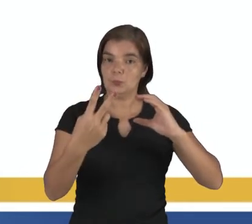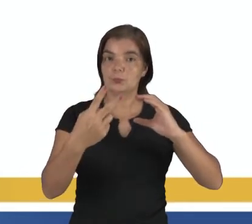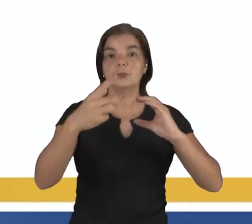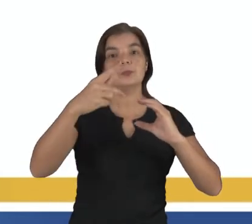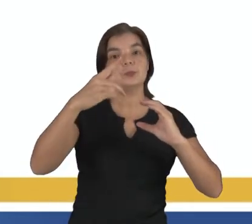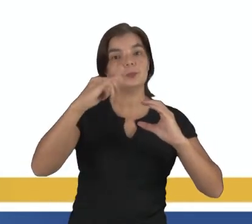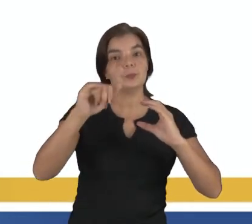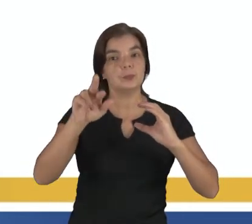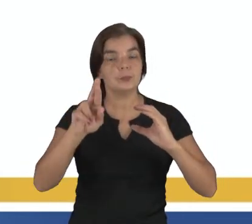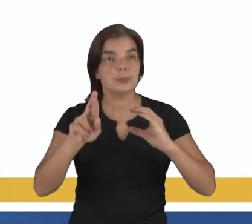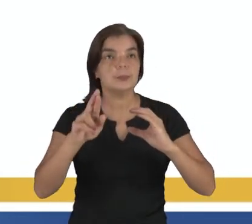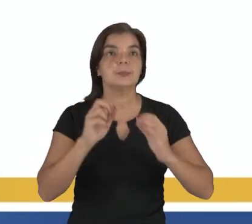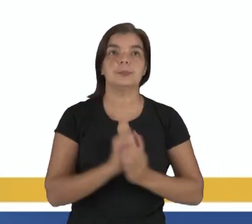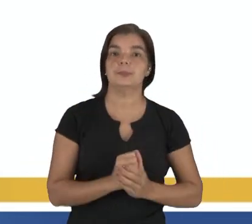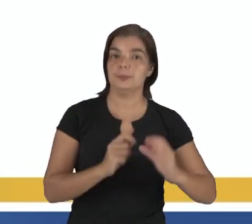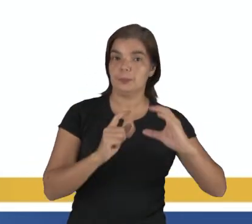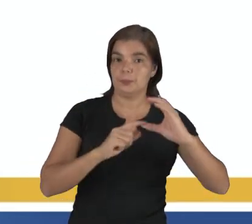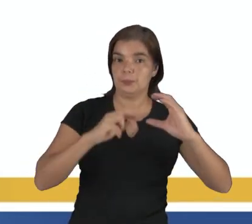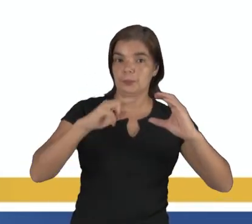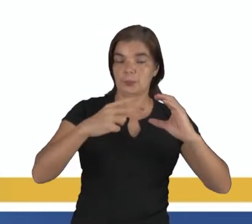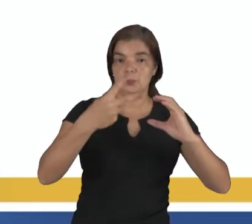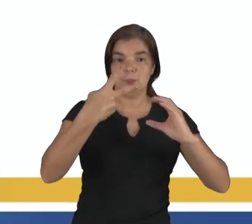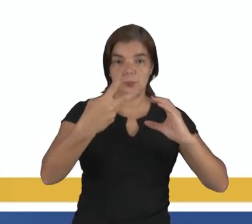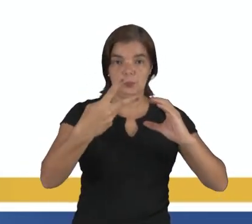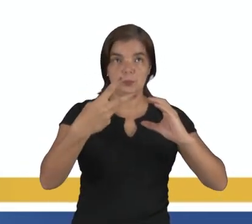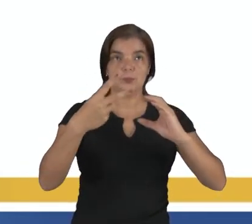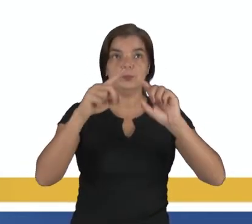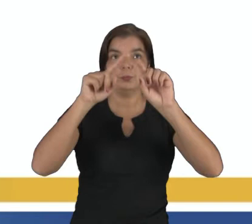2πr. C é igual a